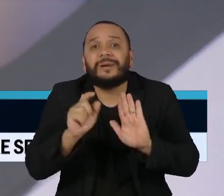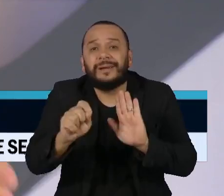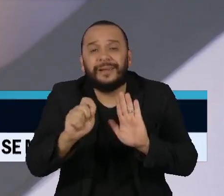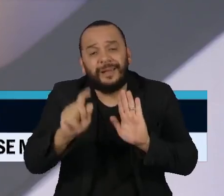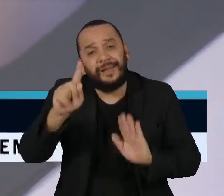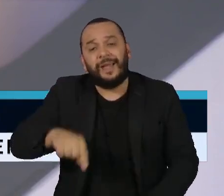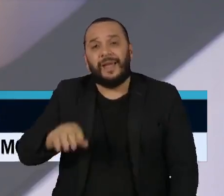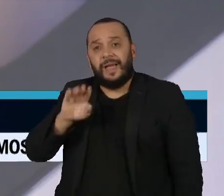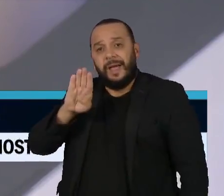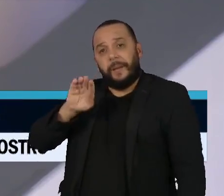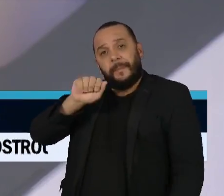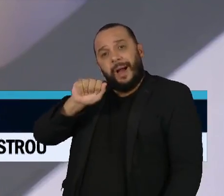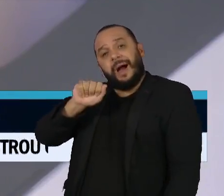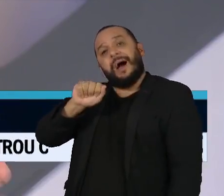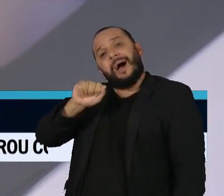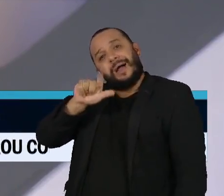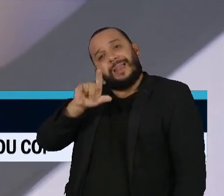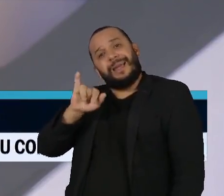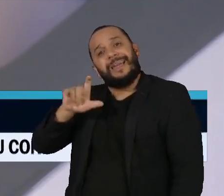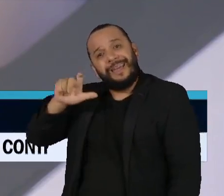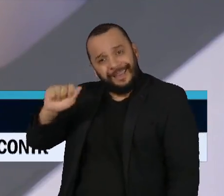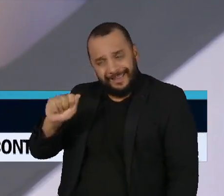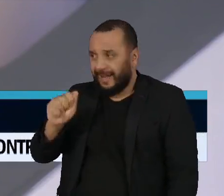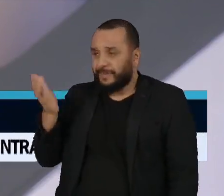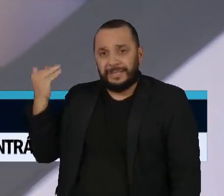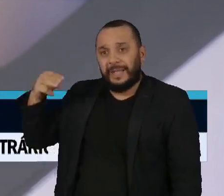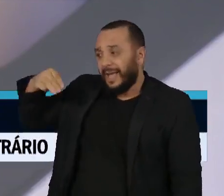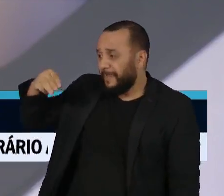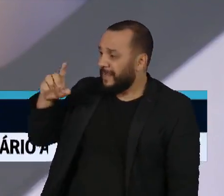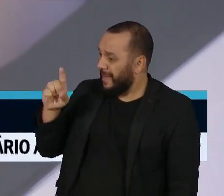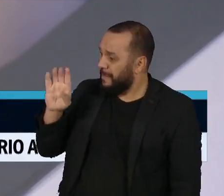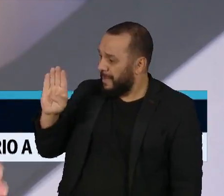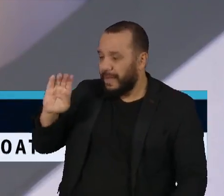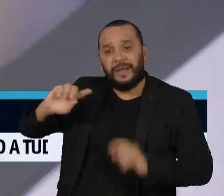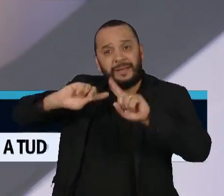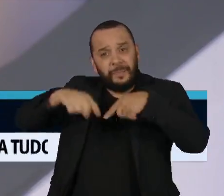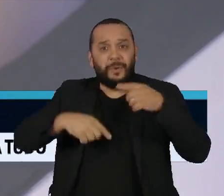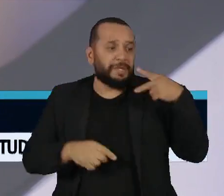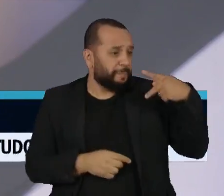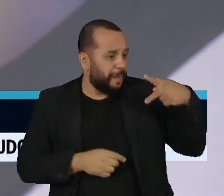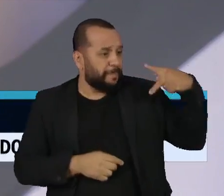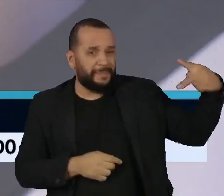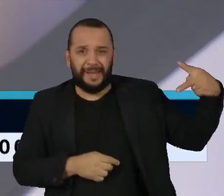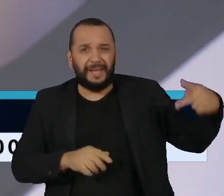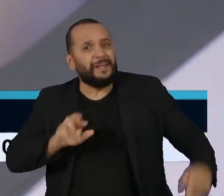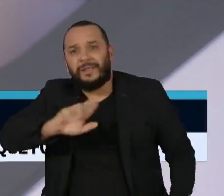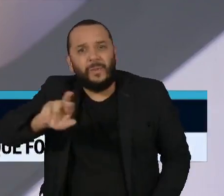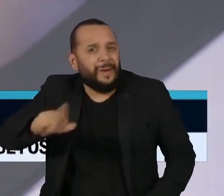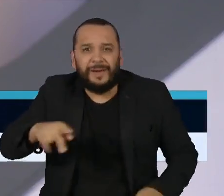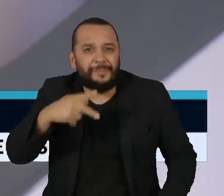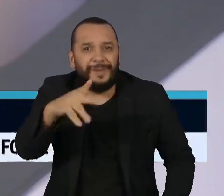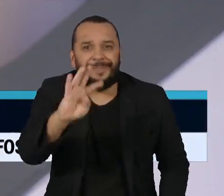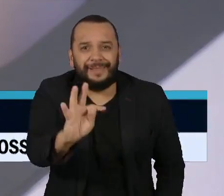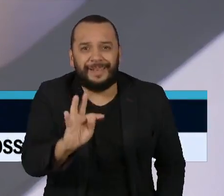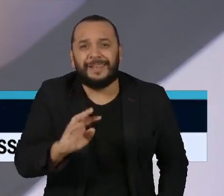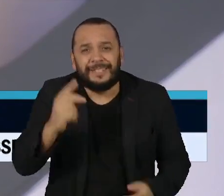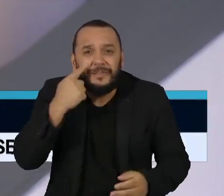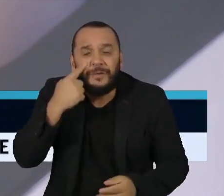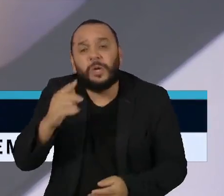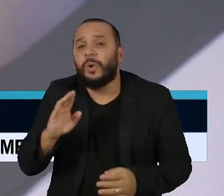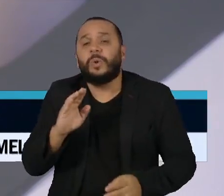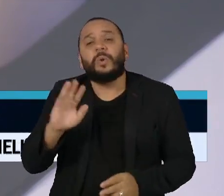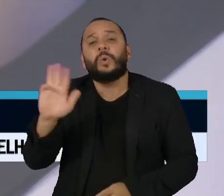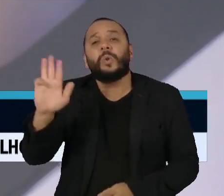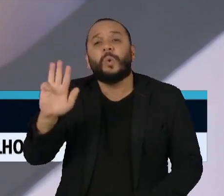Baleia Rossi, depois foi o Aguinaldo Ribeiro, era MDB e depois PP. Não tinha nada do PT aí. Você vê que o Lula ficou quieto o processo